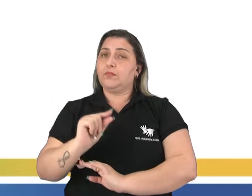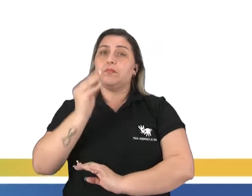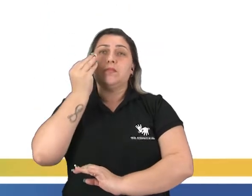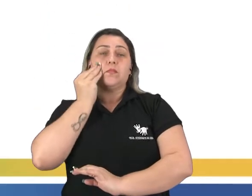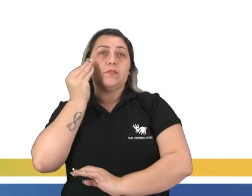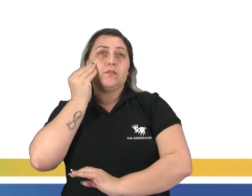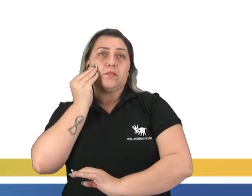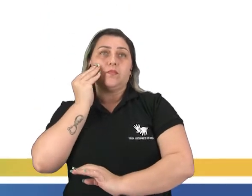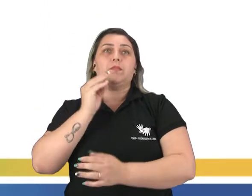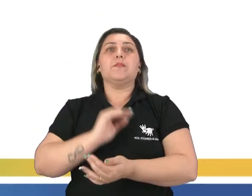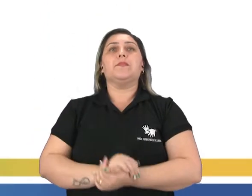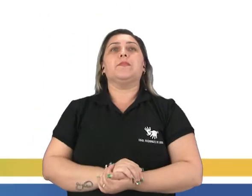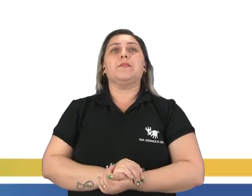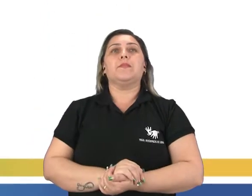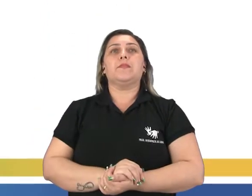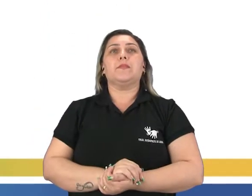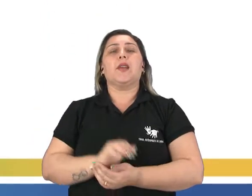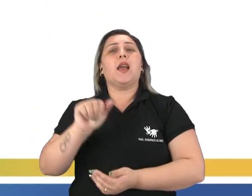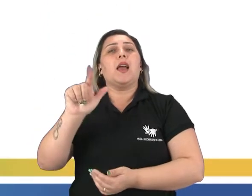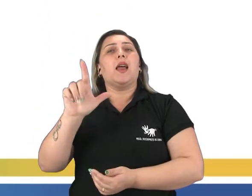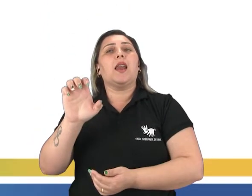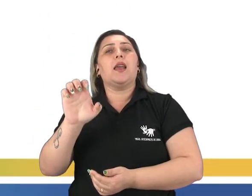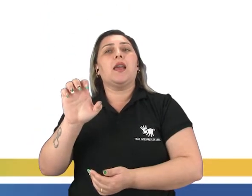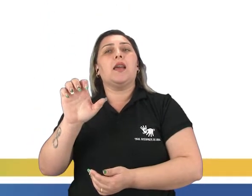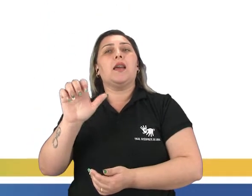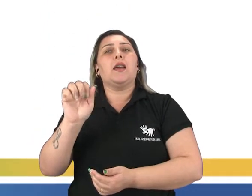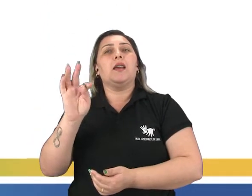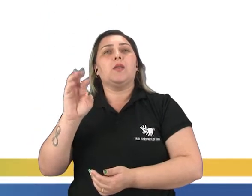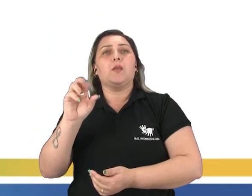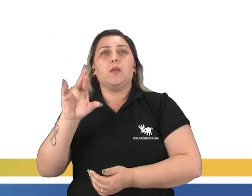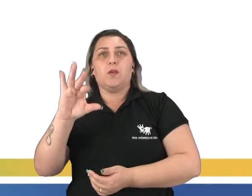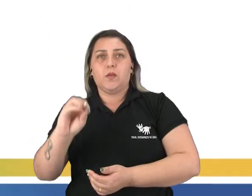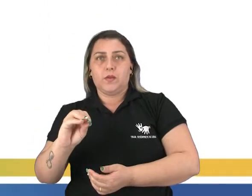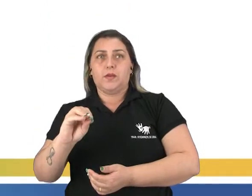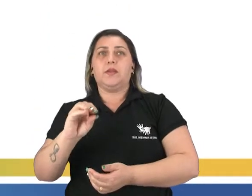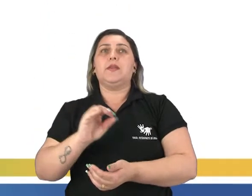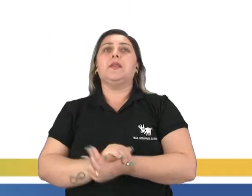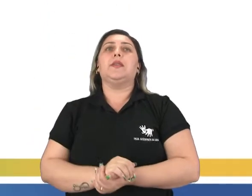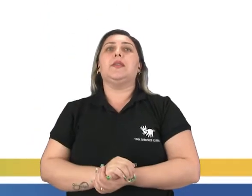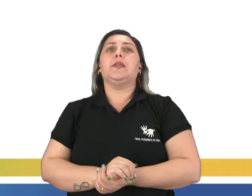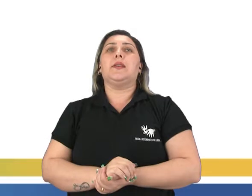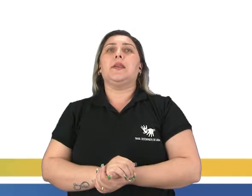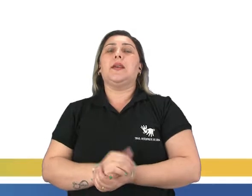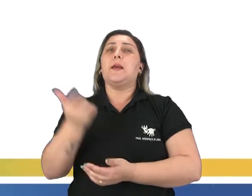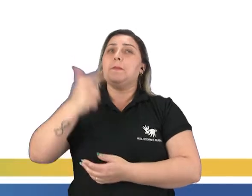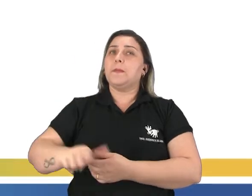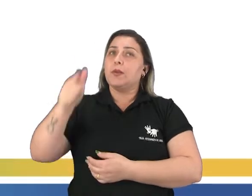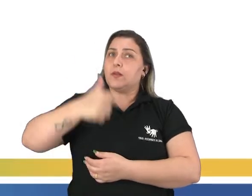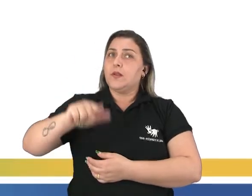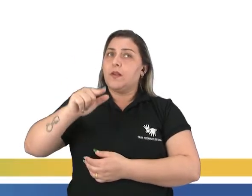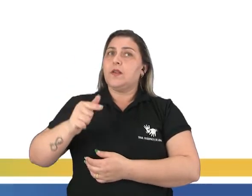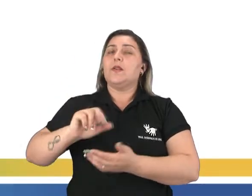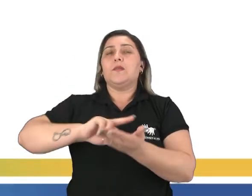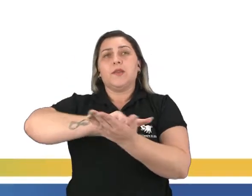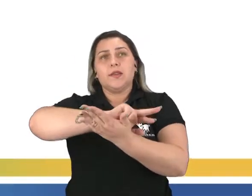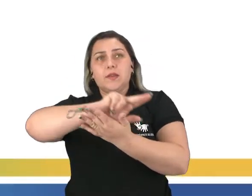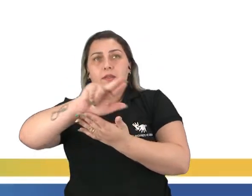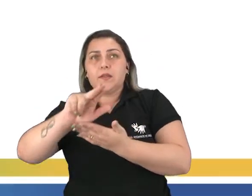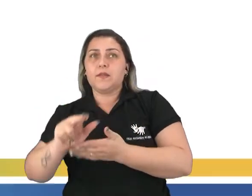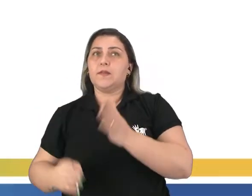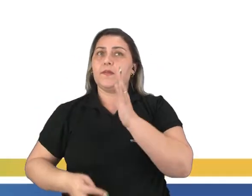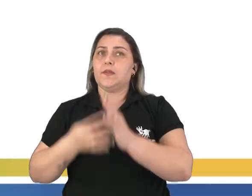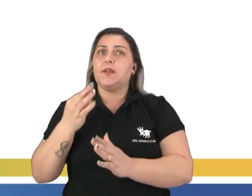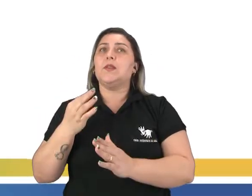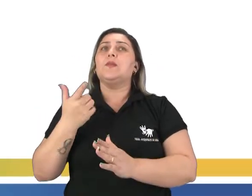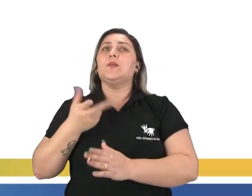experimento aleatório, né? Mas o que é isso, professor, né? São experimentos aleatórios, são aqueles que, quando repetidos por diversas vezes